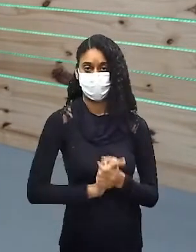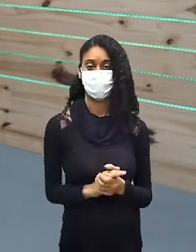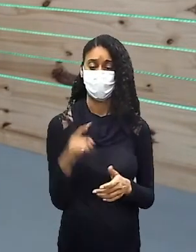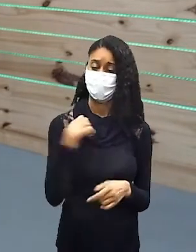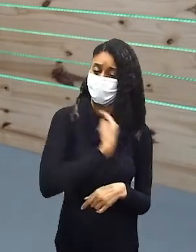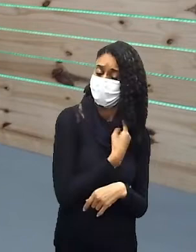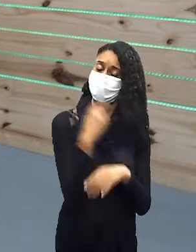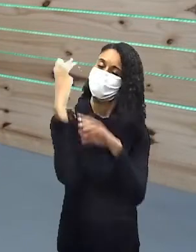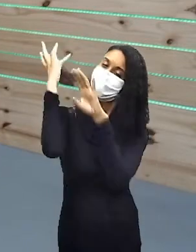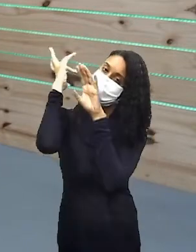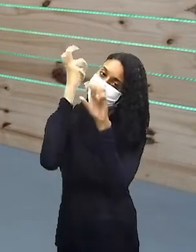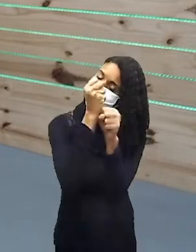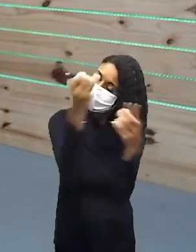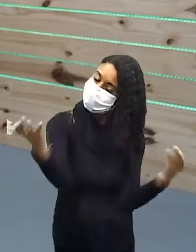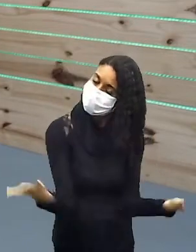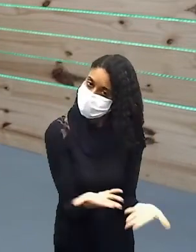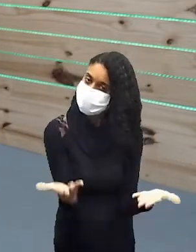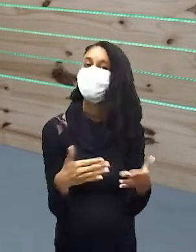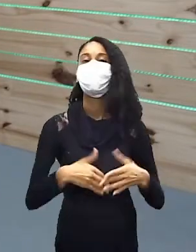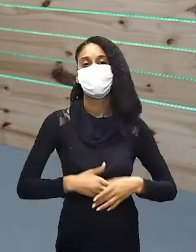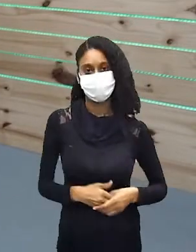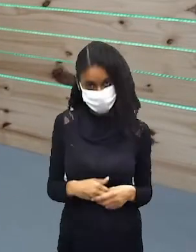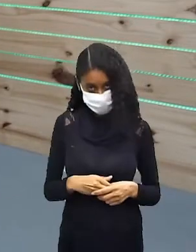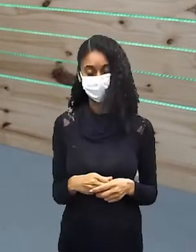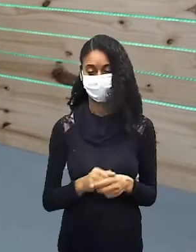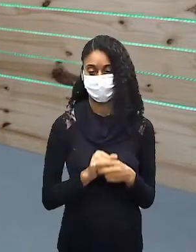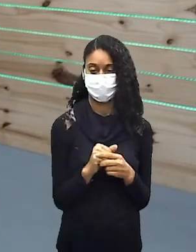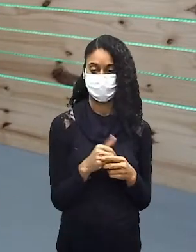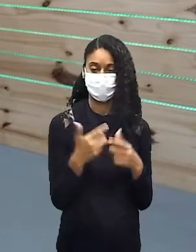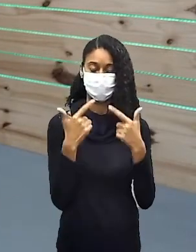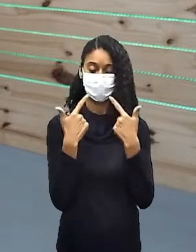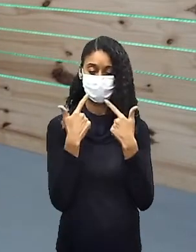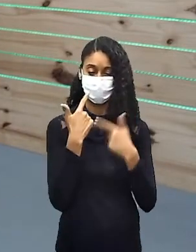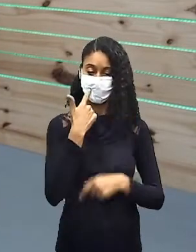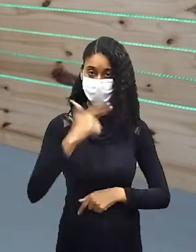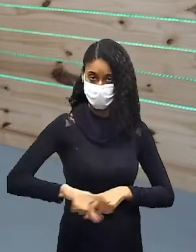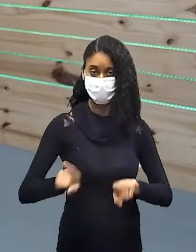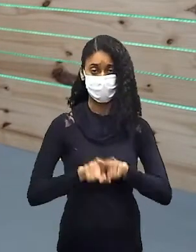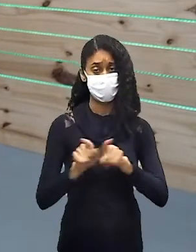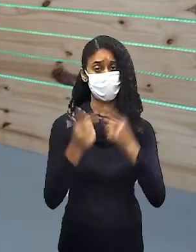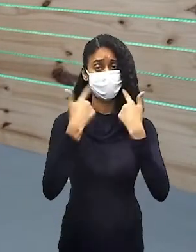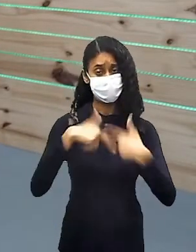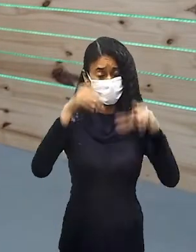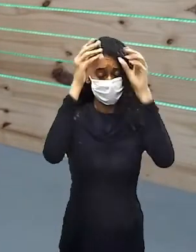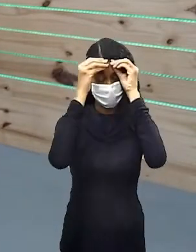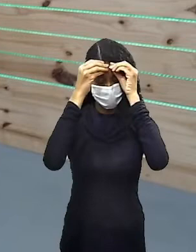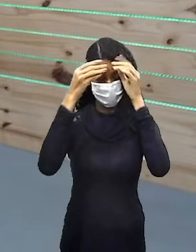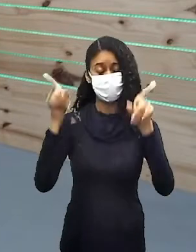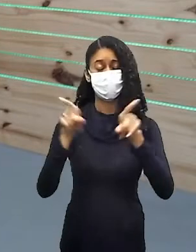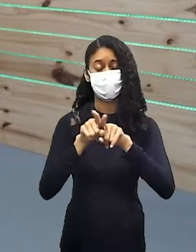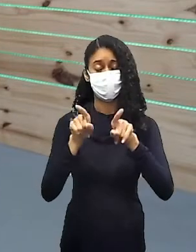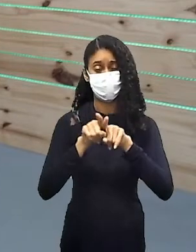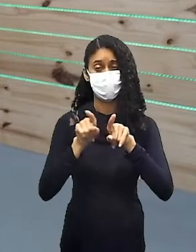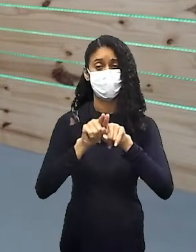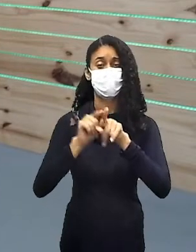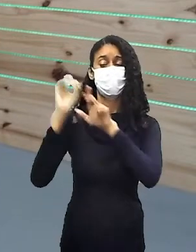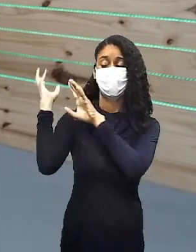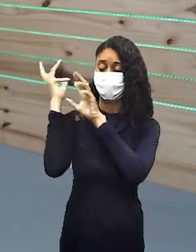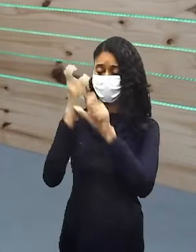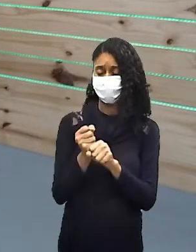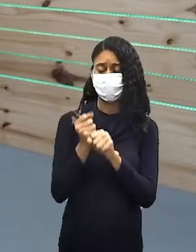está revisando agora língua, linguagem. A gente está revisando língua portuguesa, está